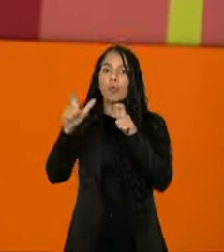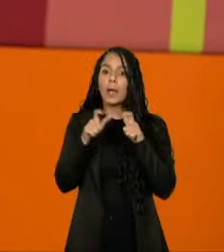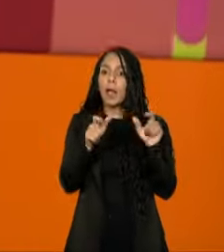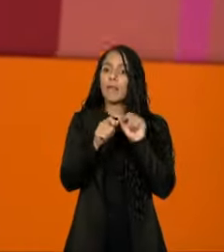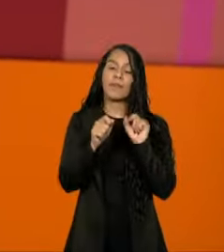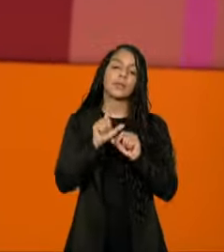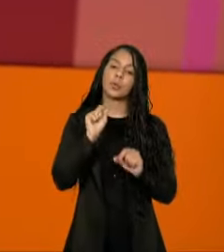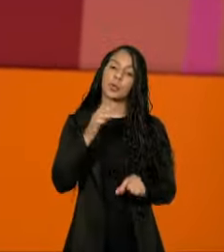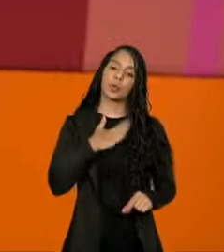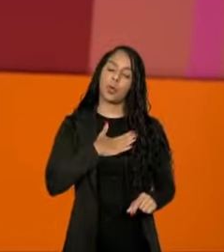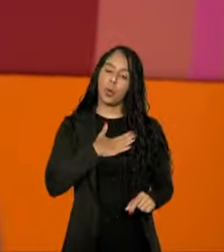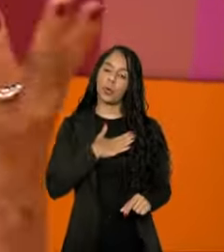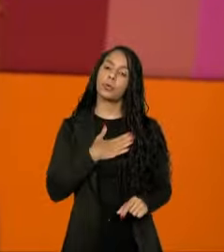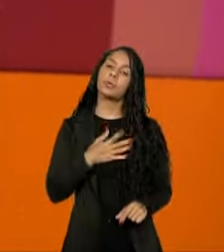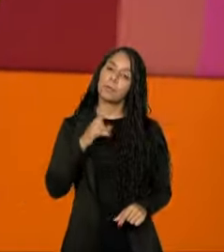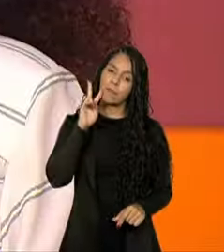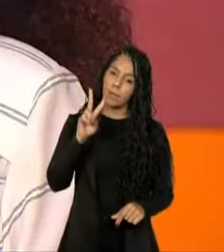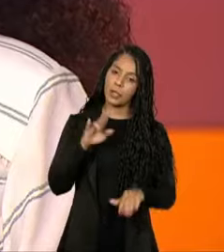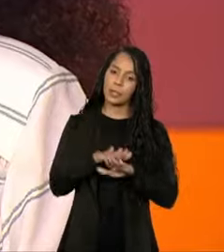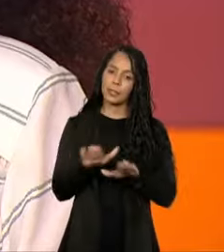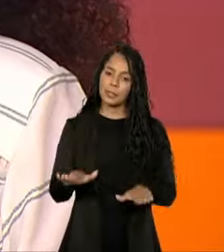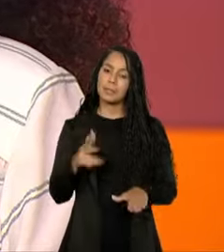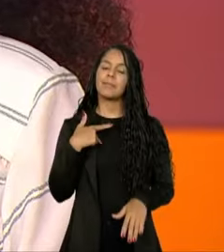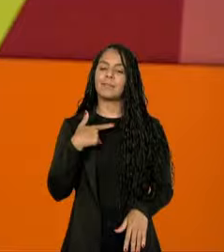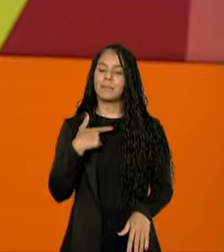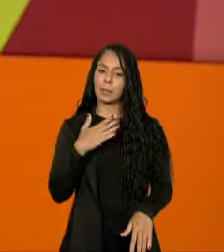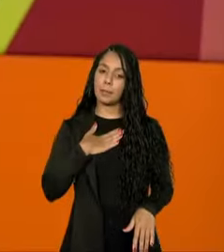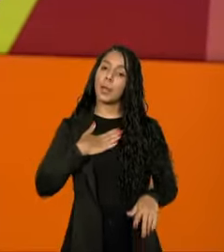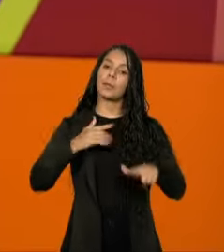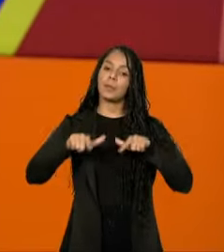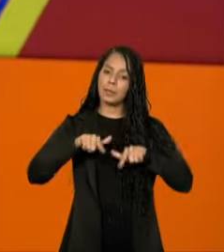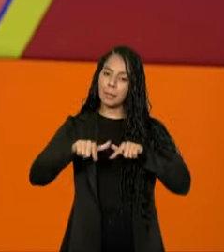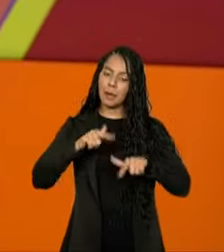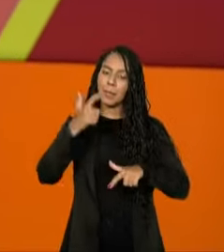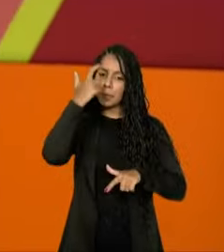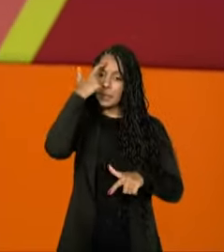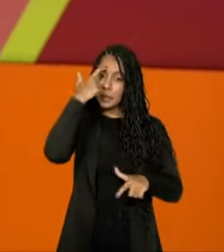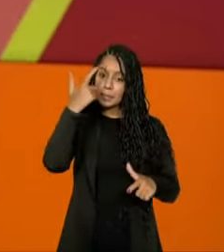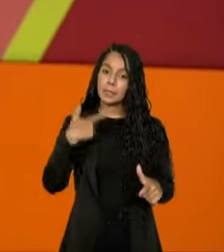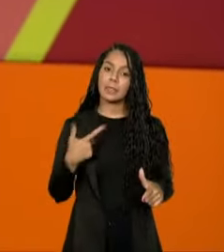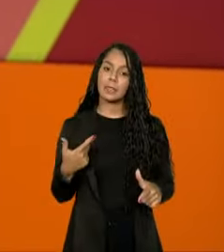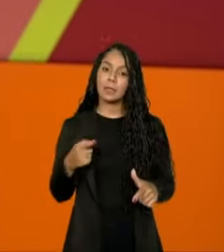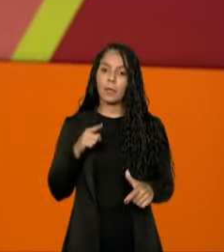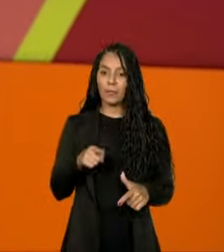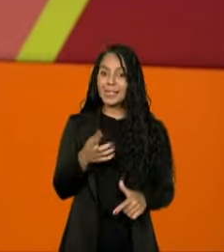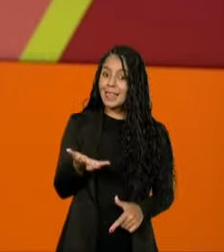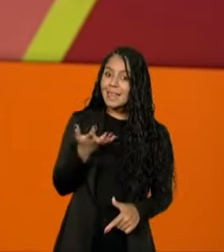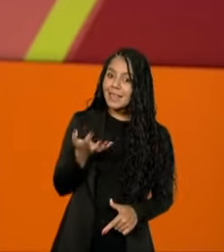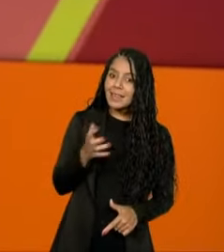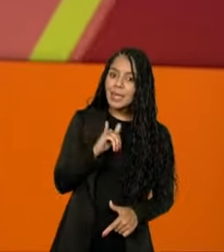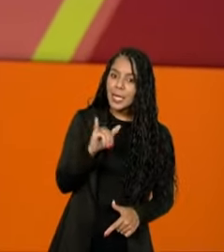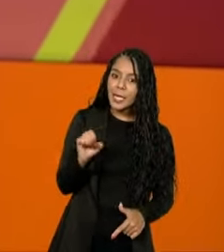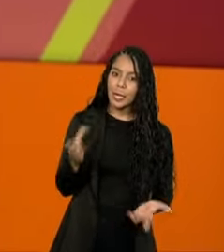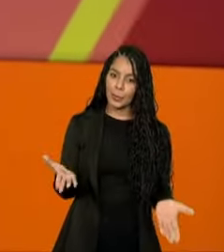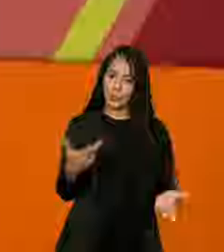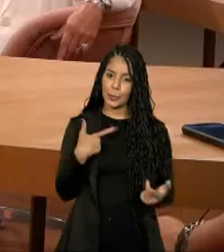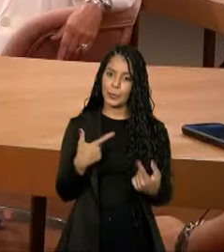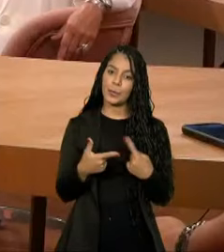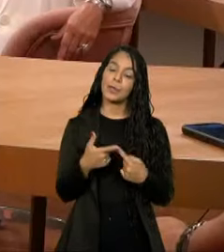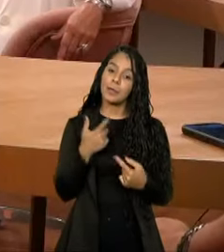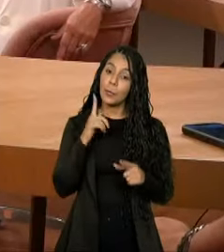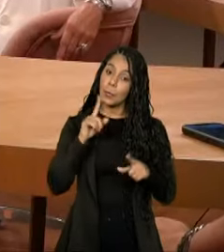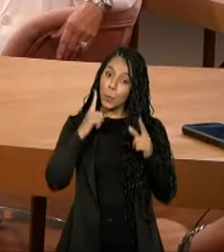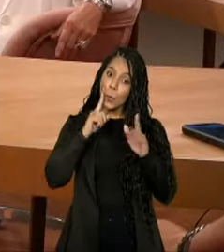gosta. Eu olho por esse lado. Então, assim, esse é o meu foi o meu trabalho, né? De pensar assim, não, mas você queria isso, né? Cuidado com o que você